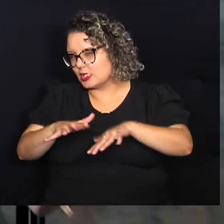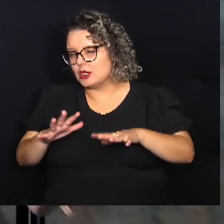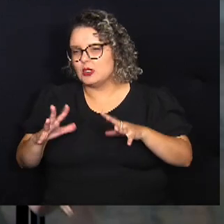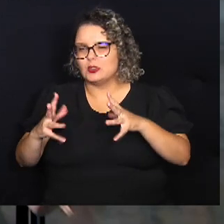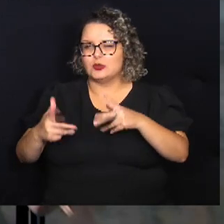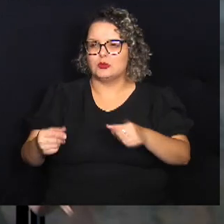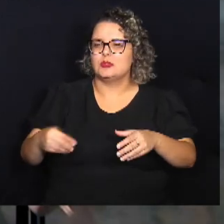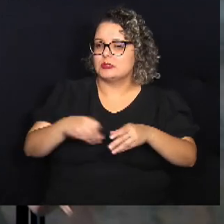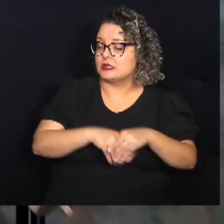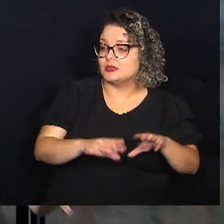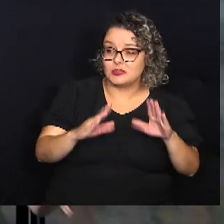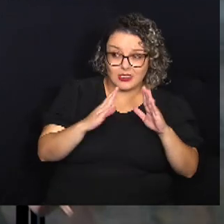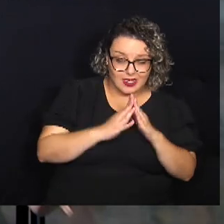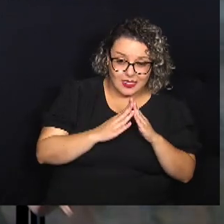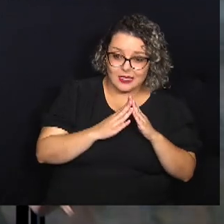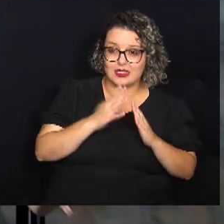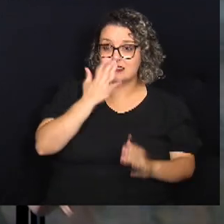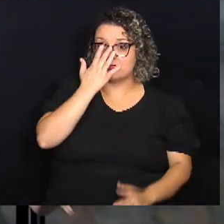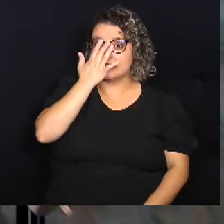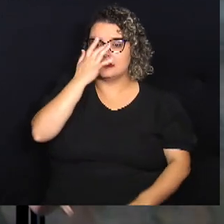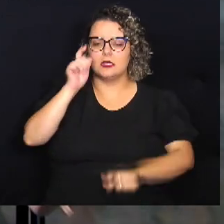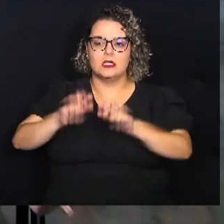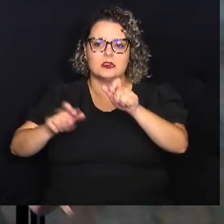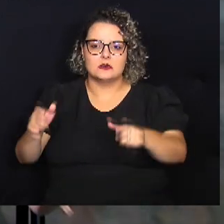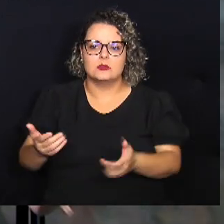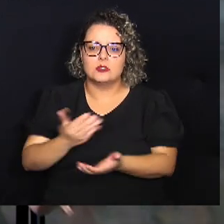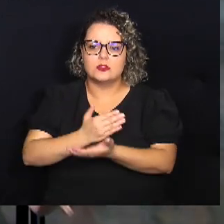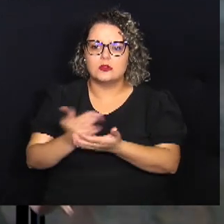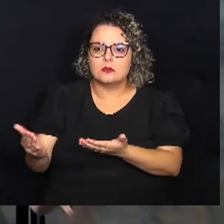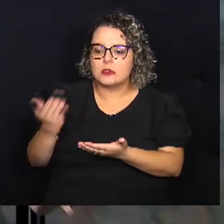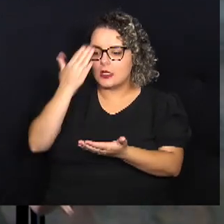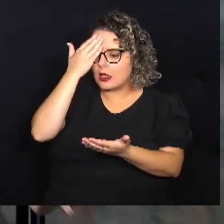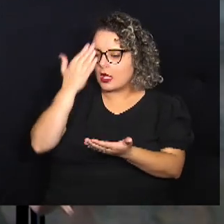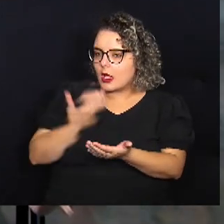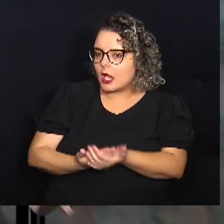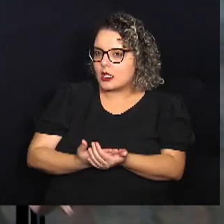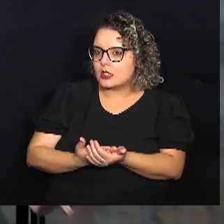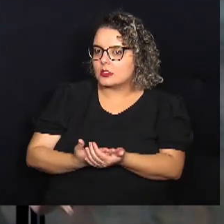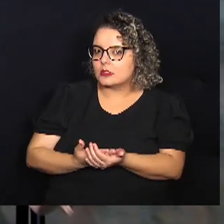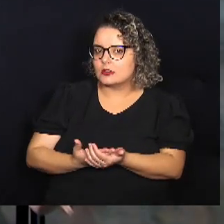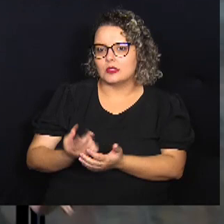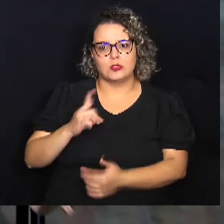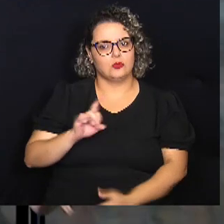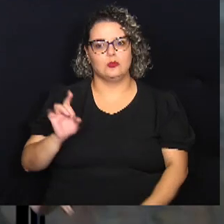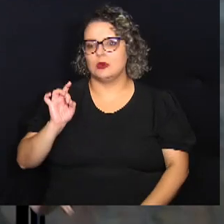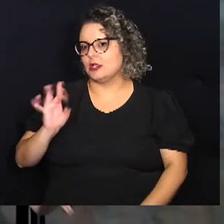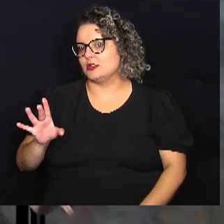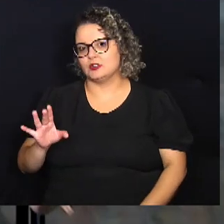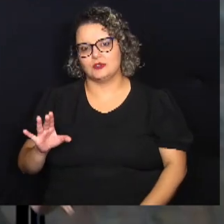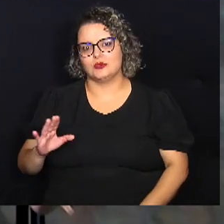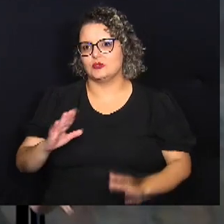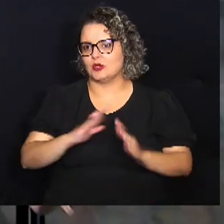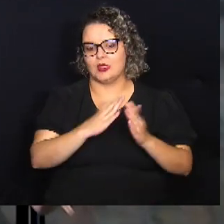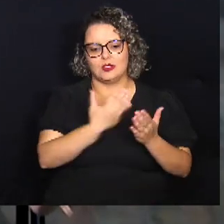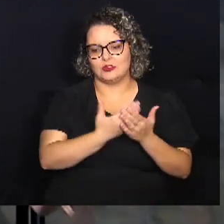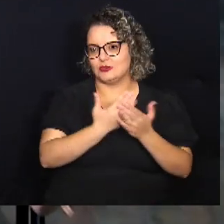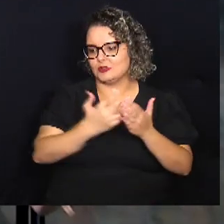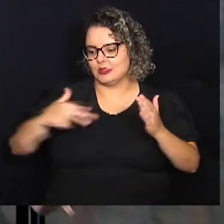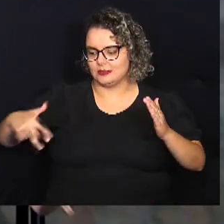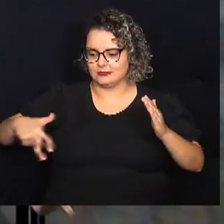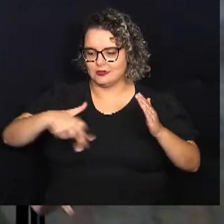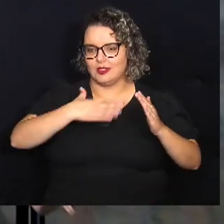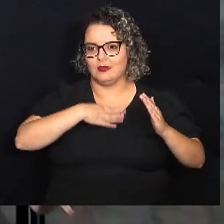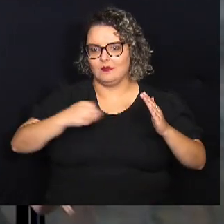em casa, as pessoas começaram a acreditar que não basta só levar o filho para a escola e a escola